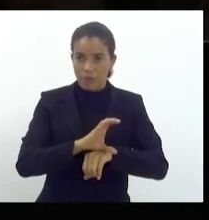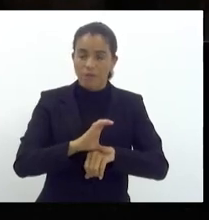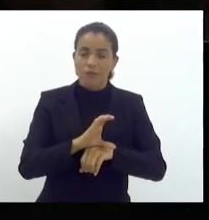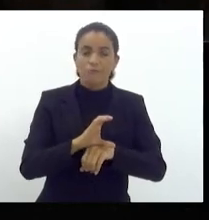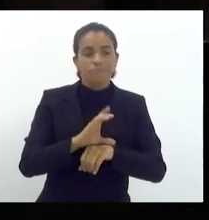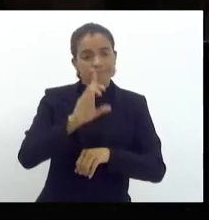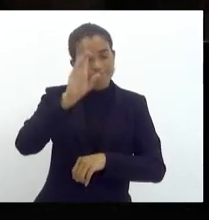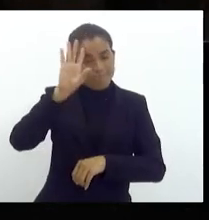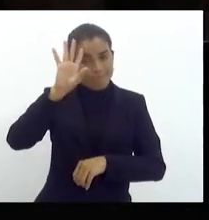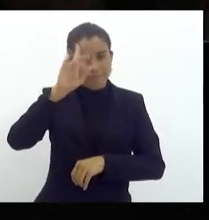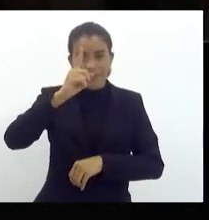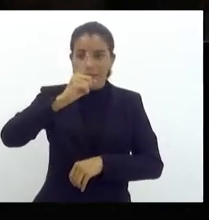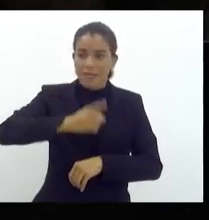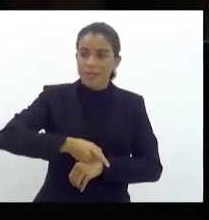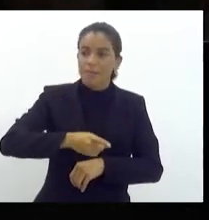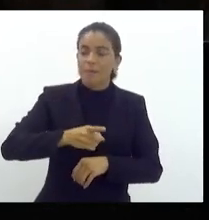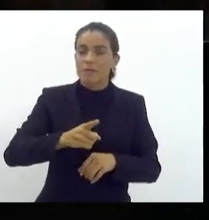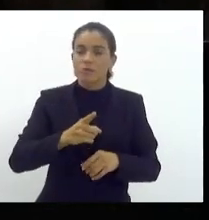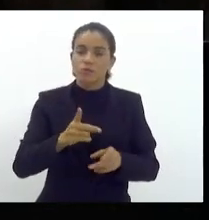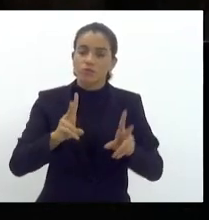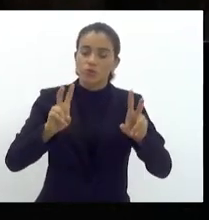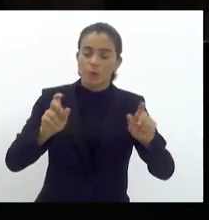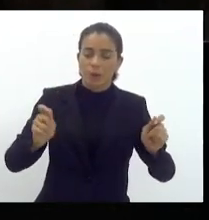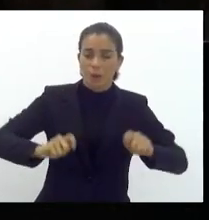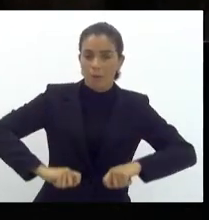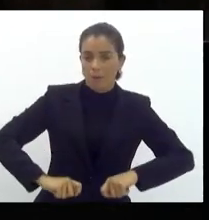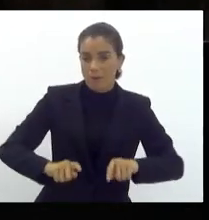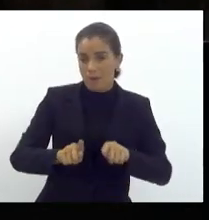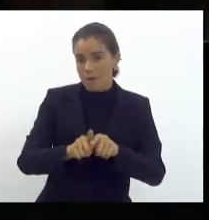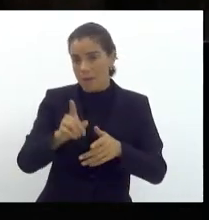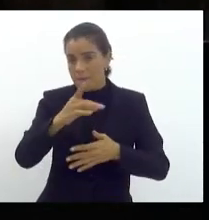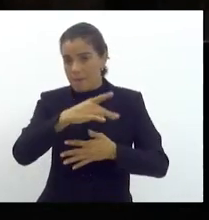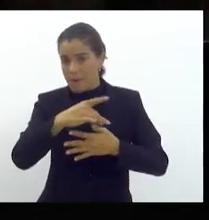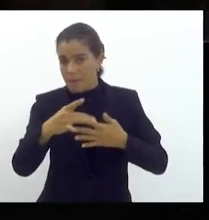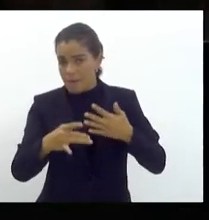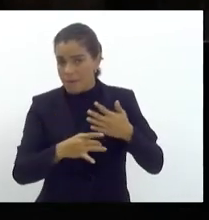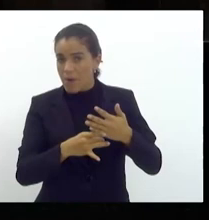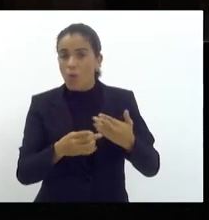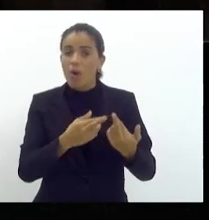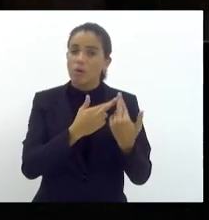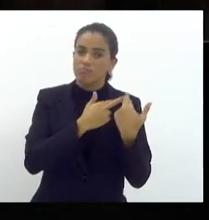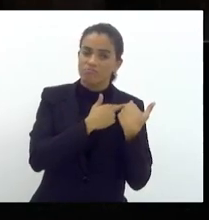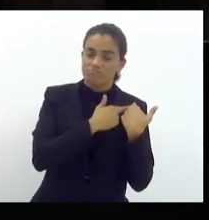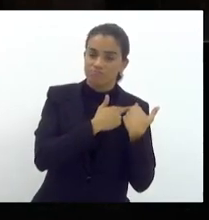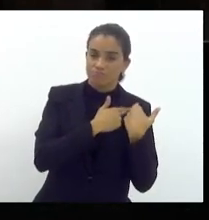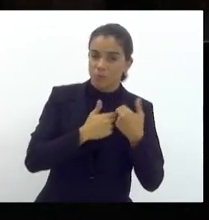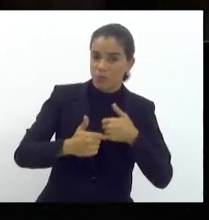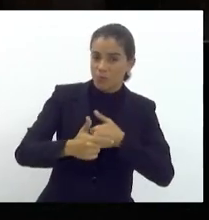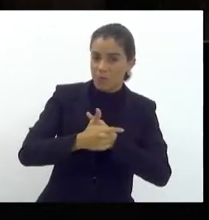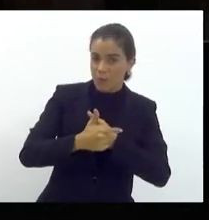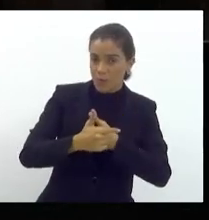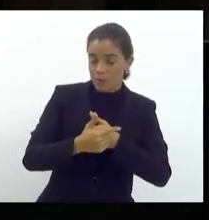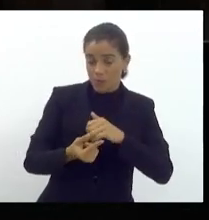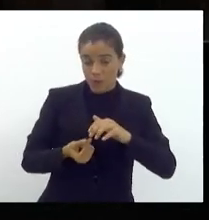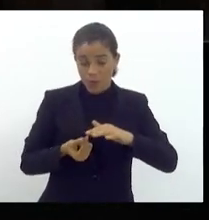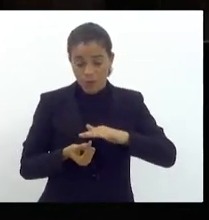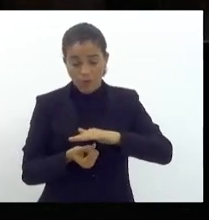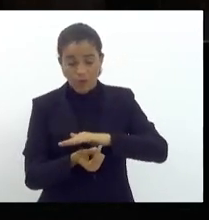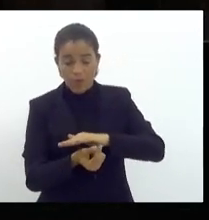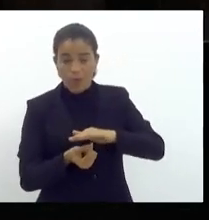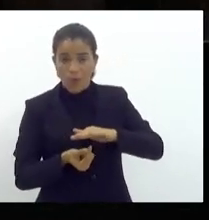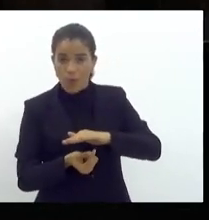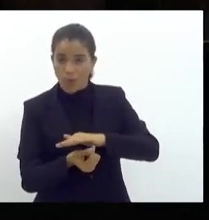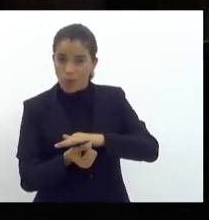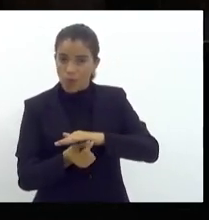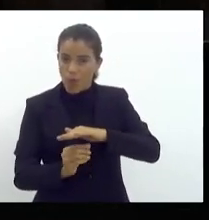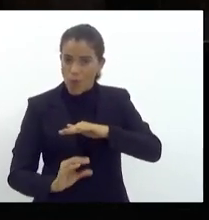determinações sobre sua competência e detalhadas as suas obrigações um fundo com o